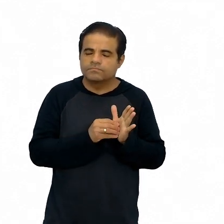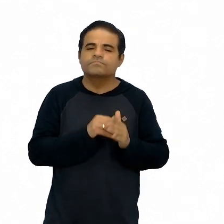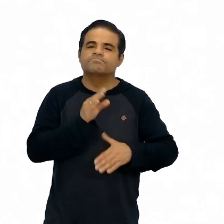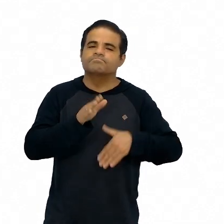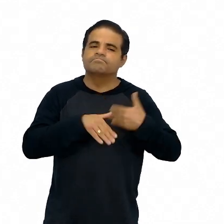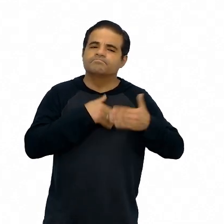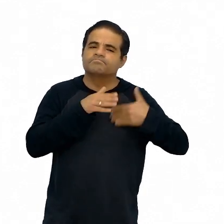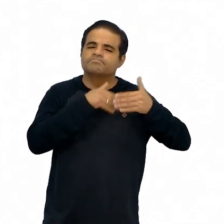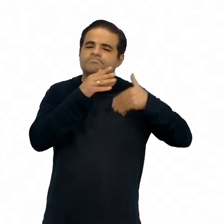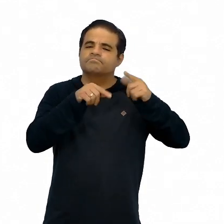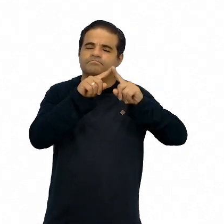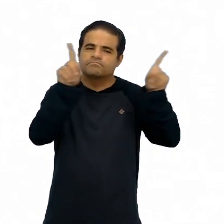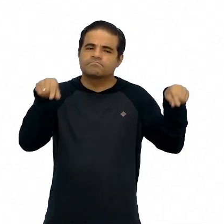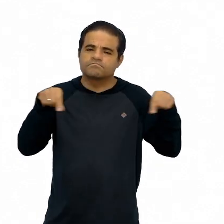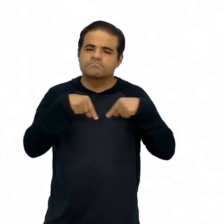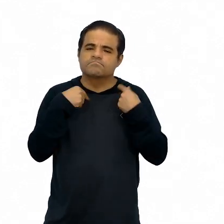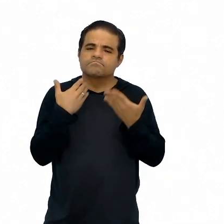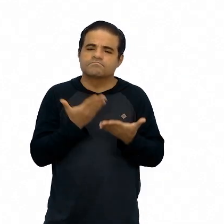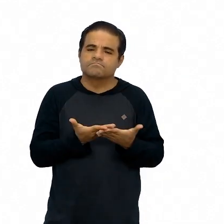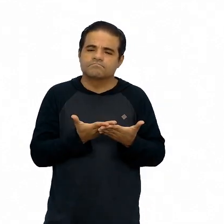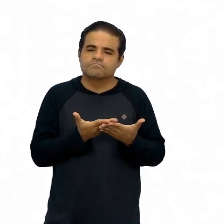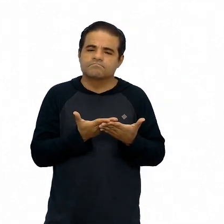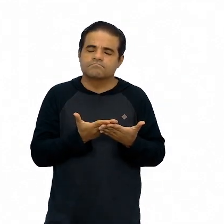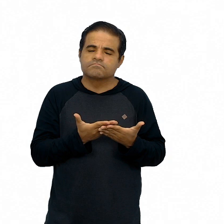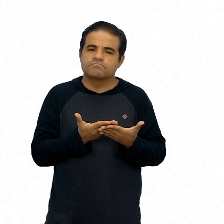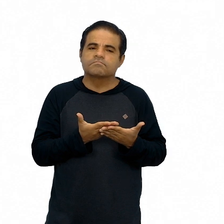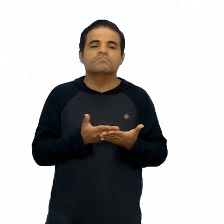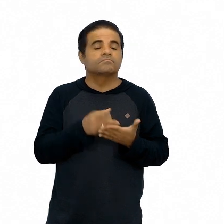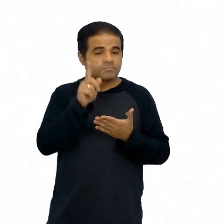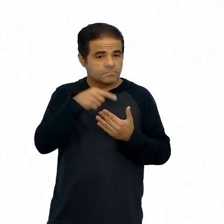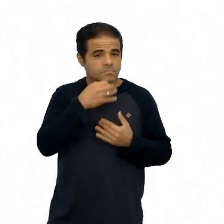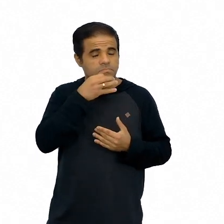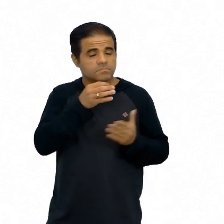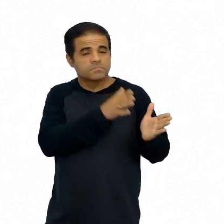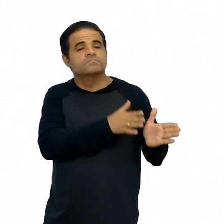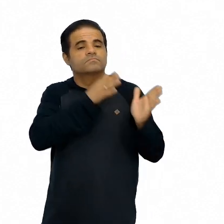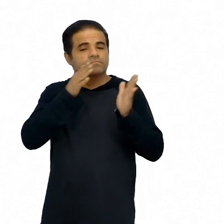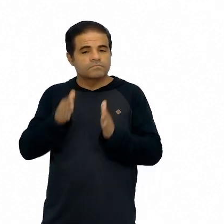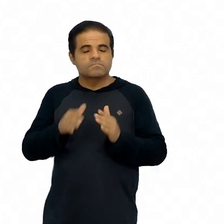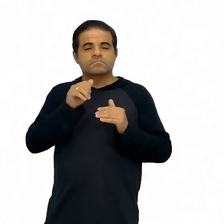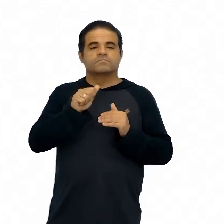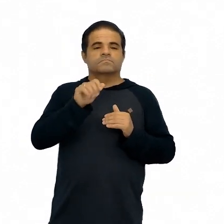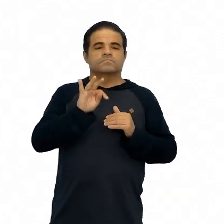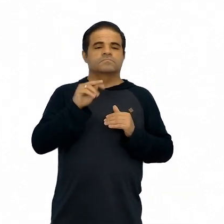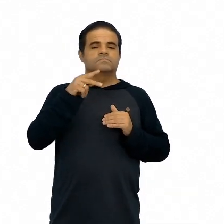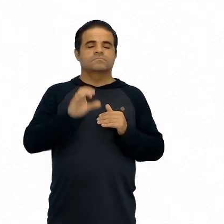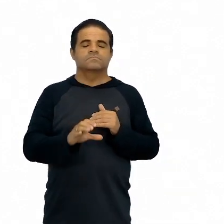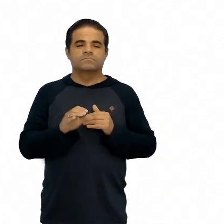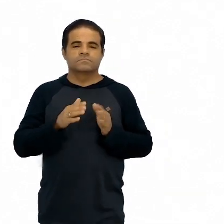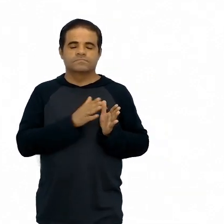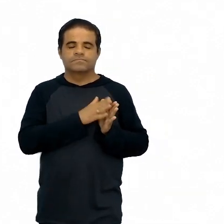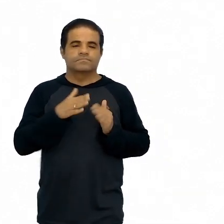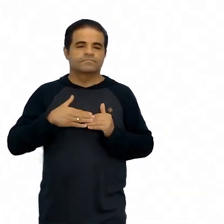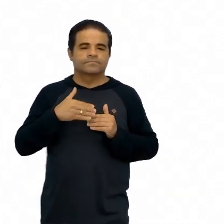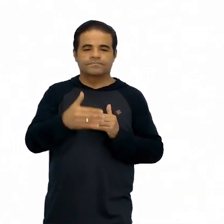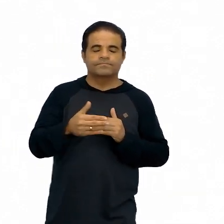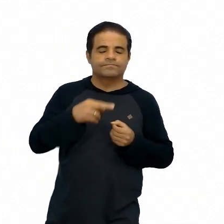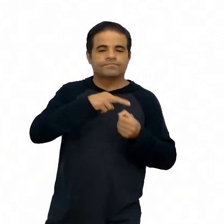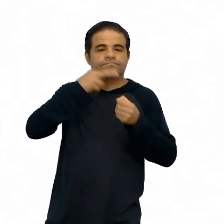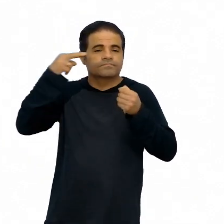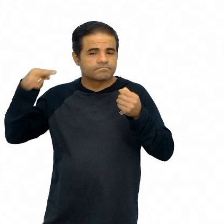desenvolvida em sala de aula, tá bom? Então, os momentos da TPC do projeto